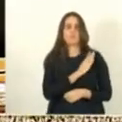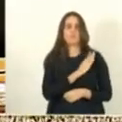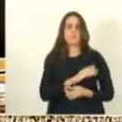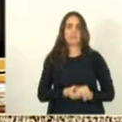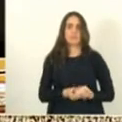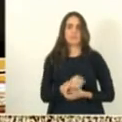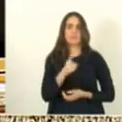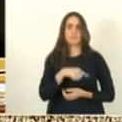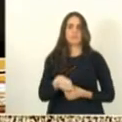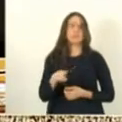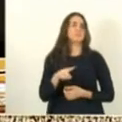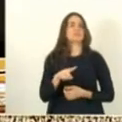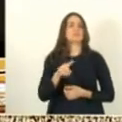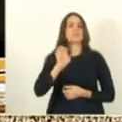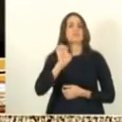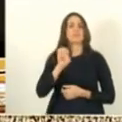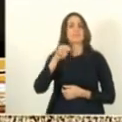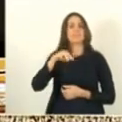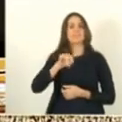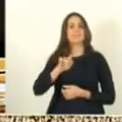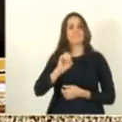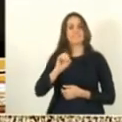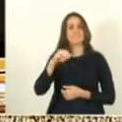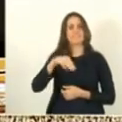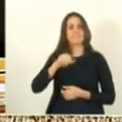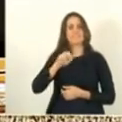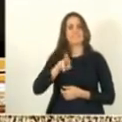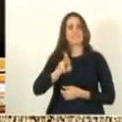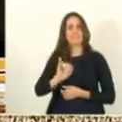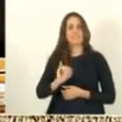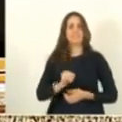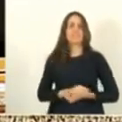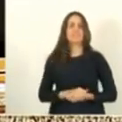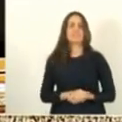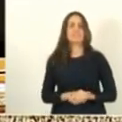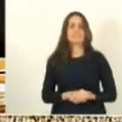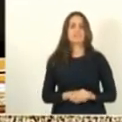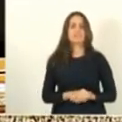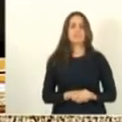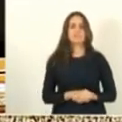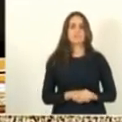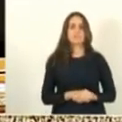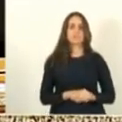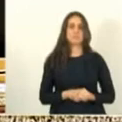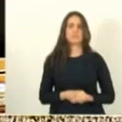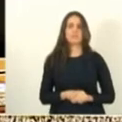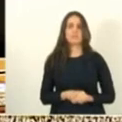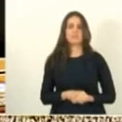doutor Emílio Mameri.